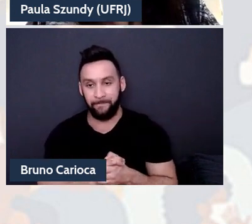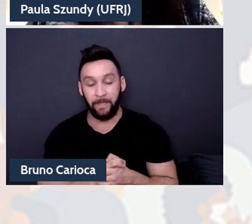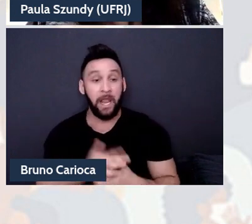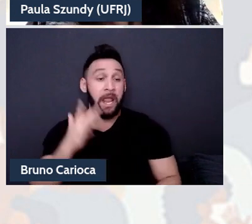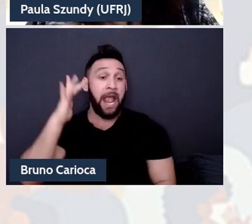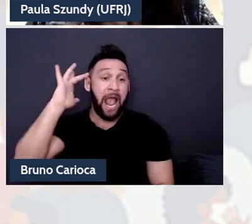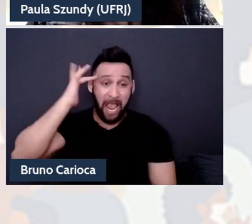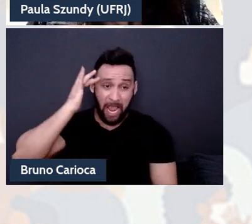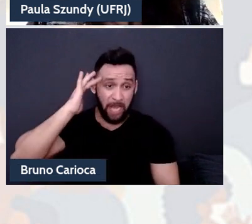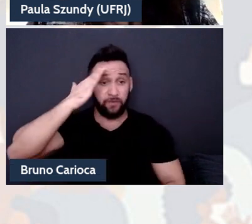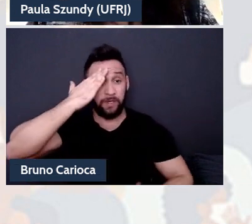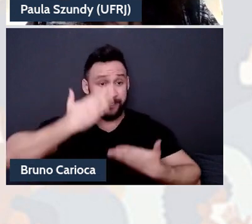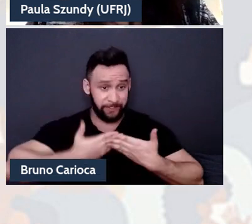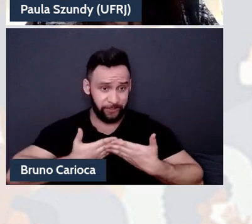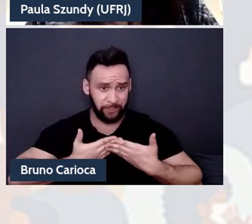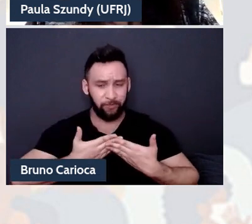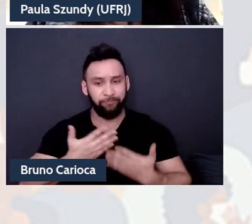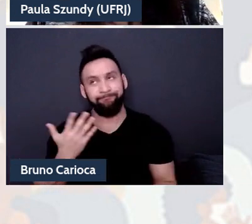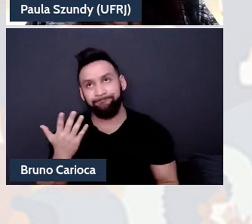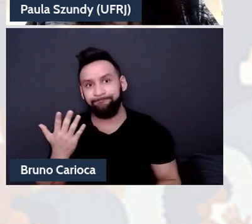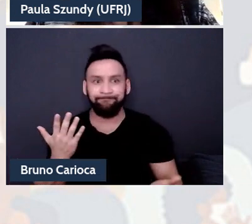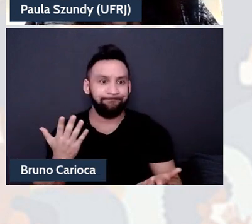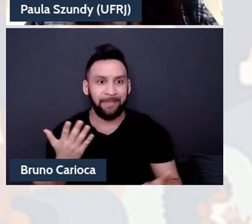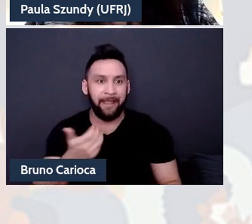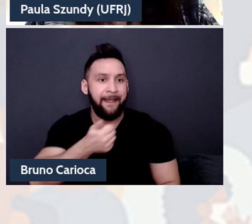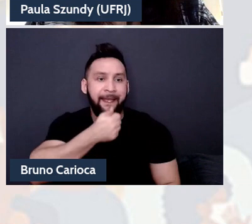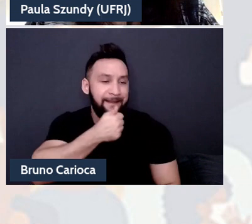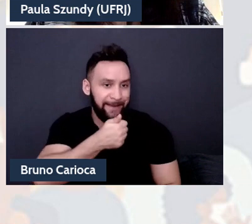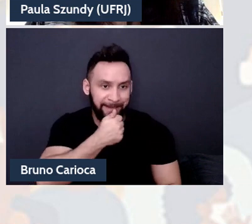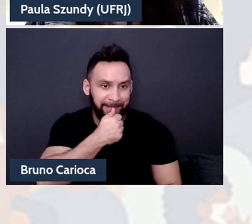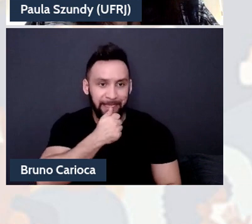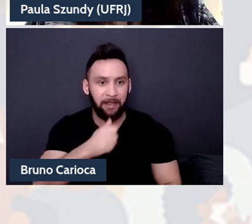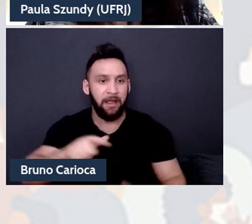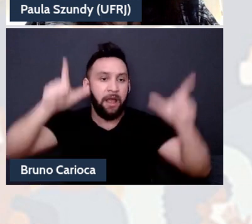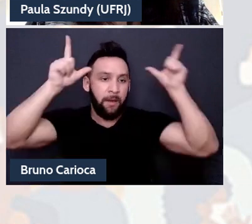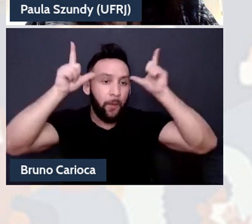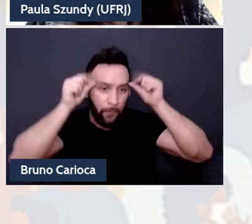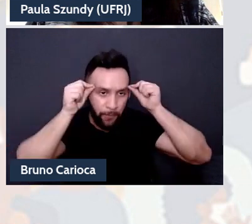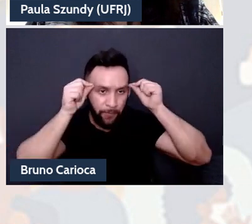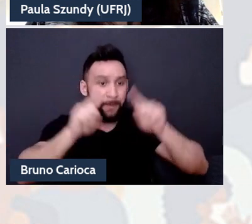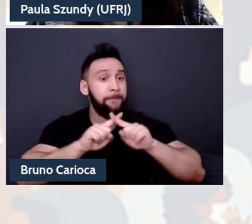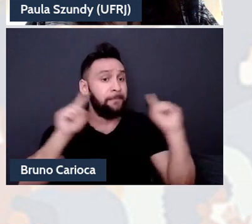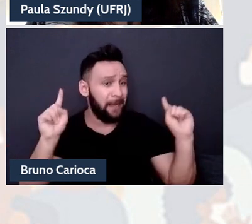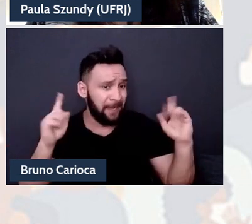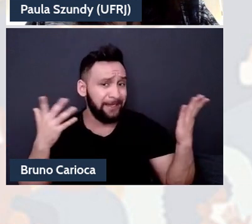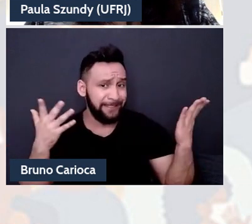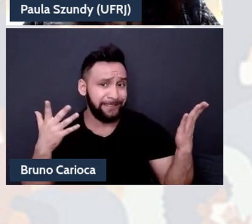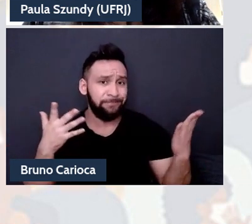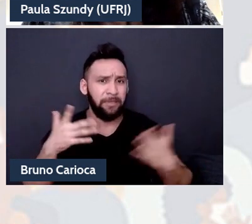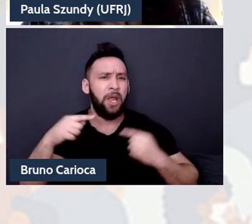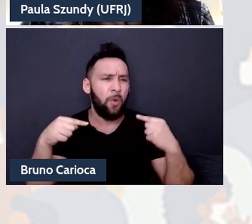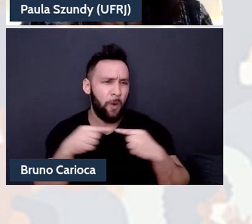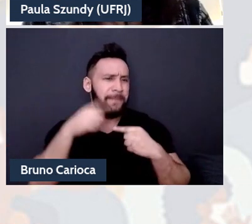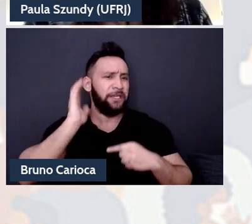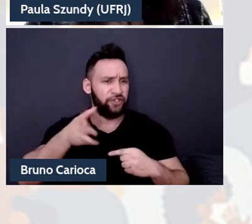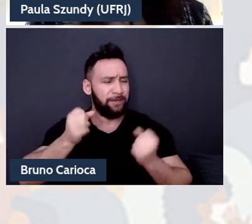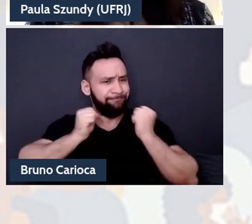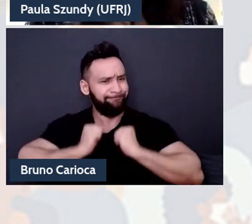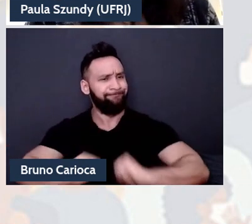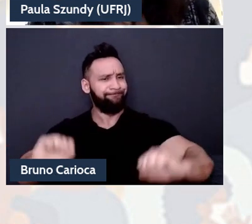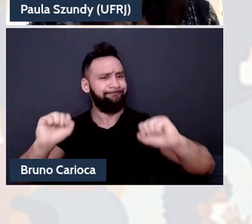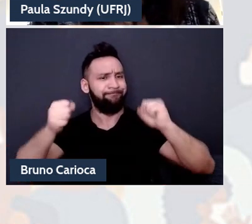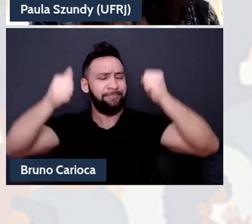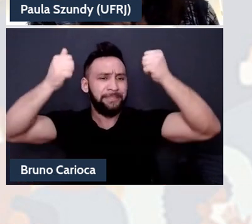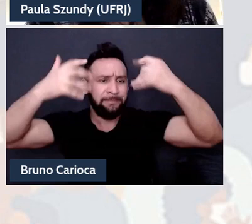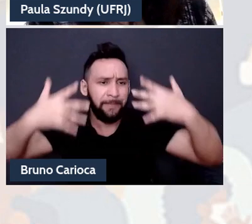estejamos num tempo não ideal, mas muito melhor para essas resistências, né?